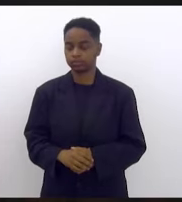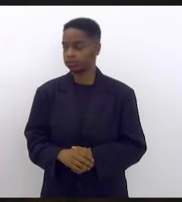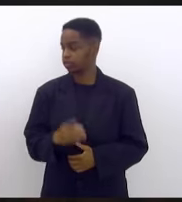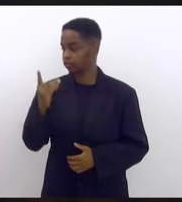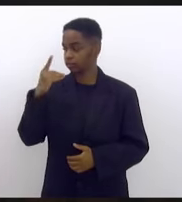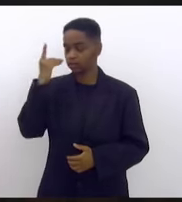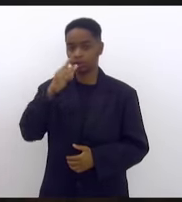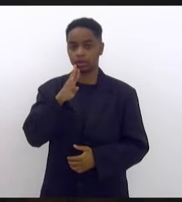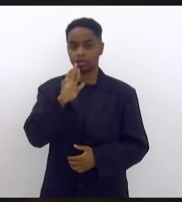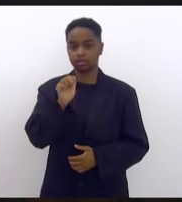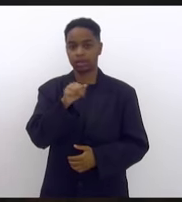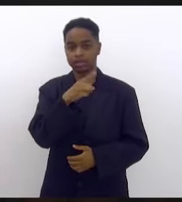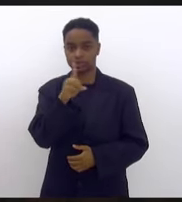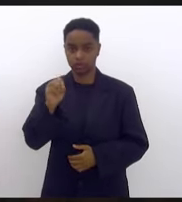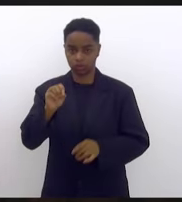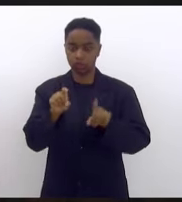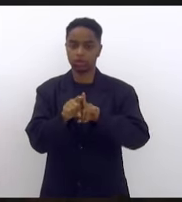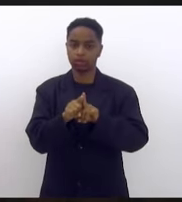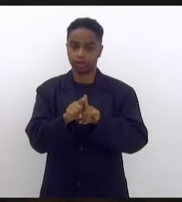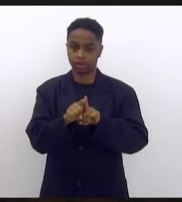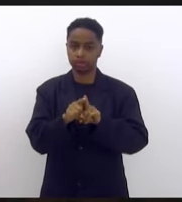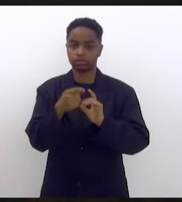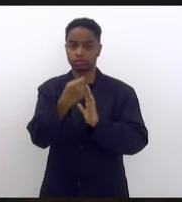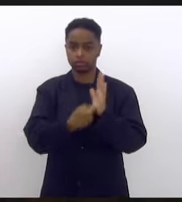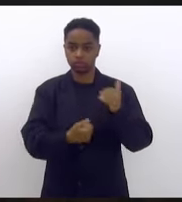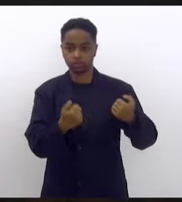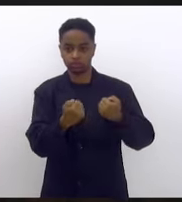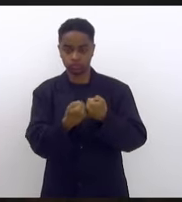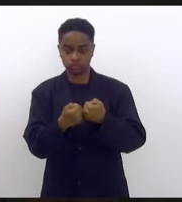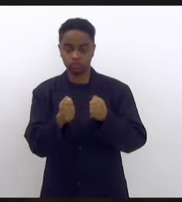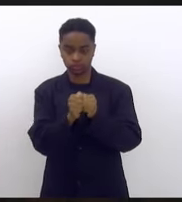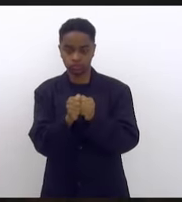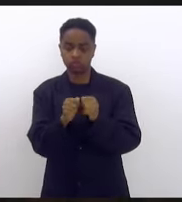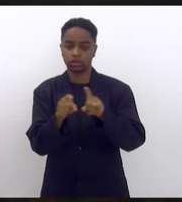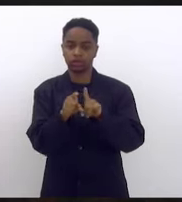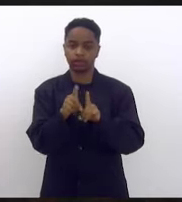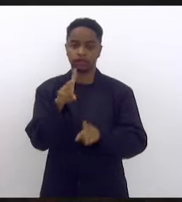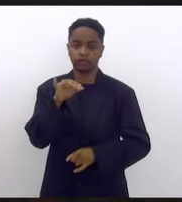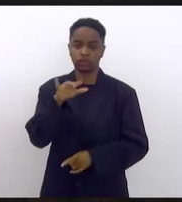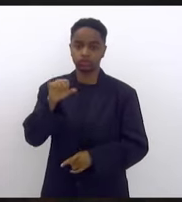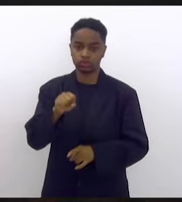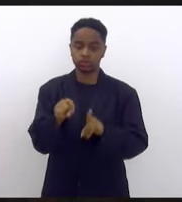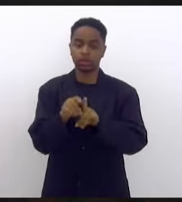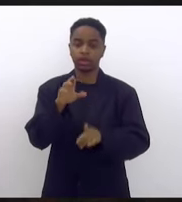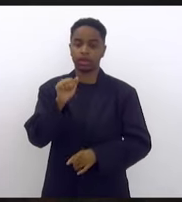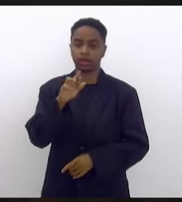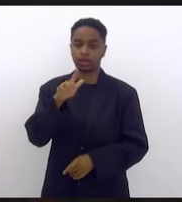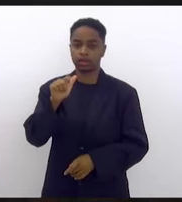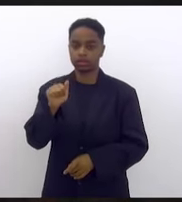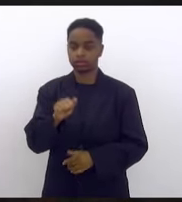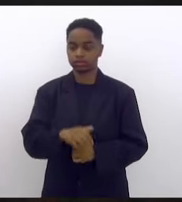Deputado Brazão também está, Índia, coautoria. Deputado Vinícius Cozzolino. Deputada Carla Machado.